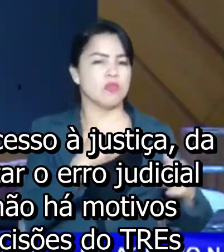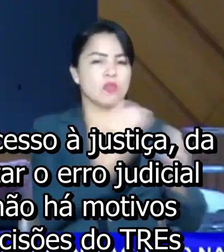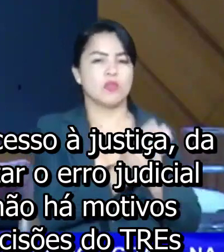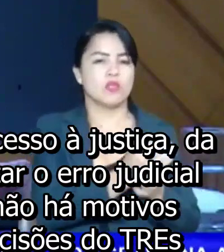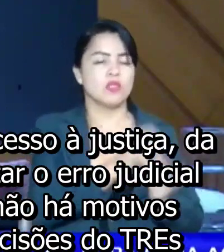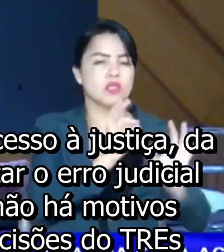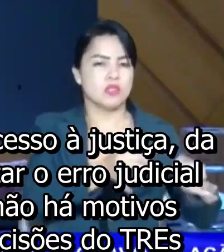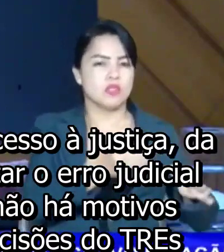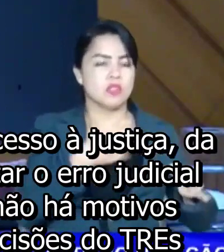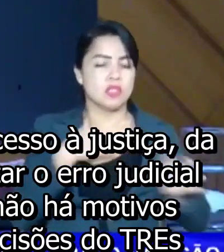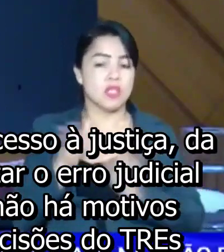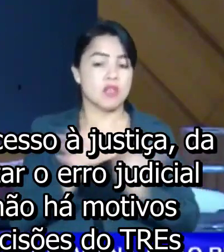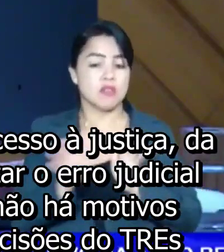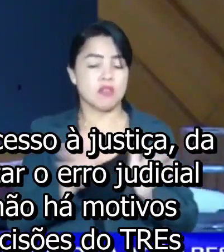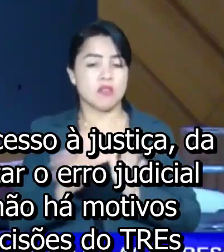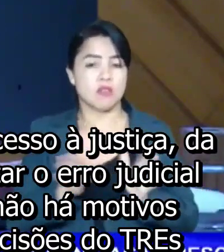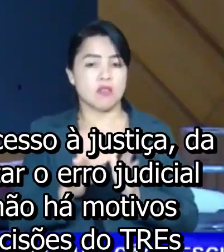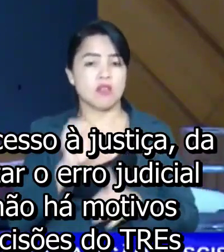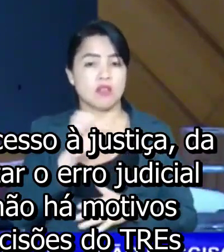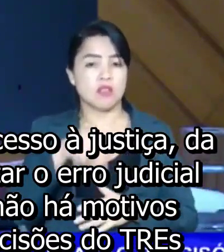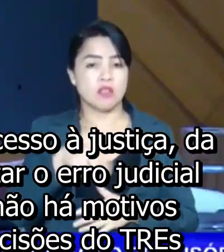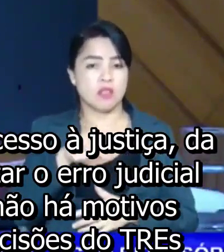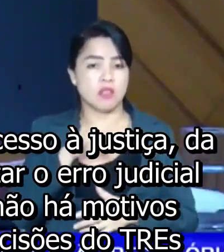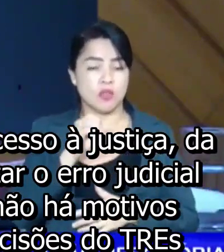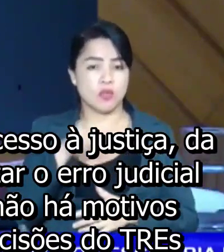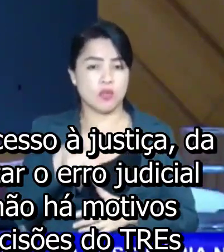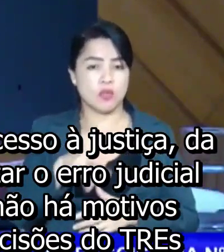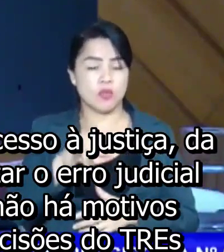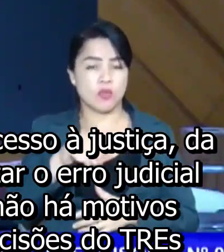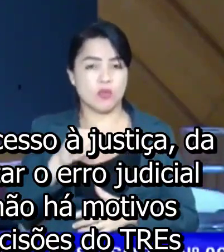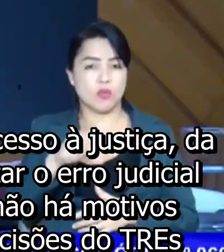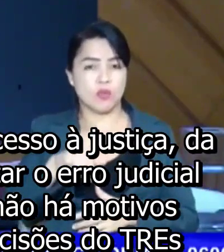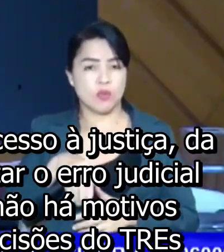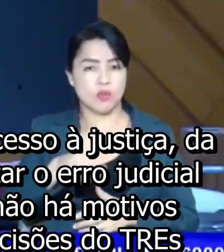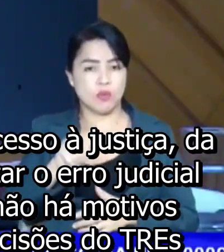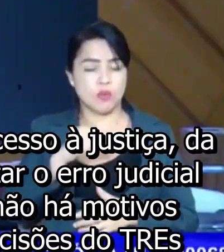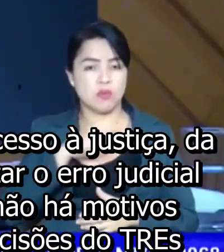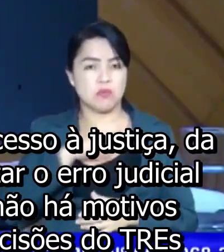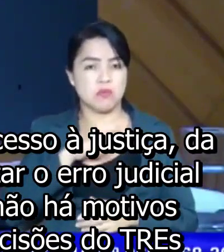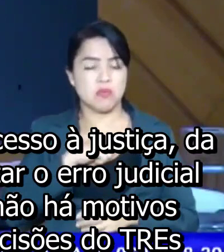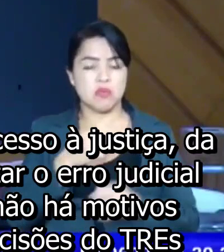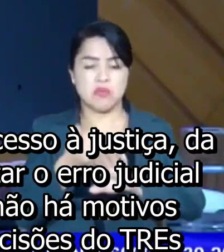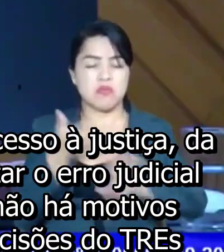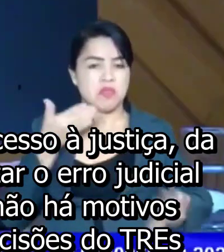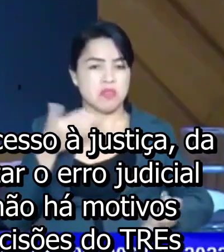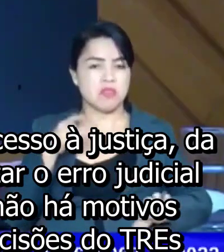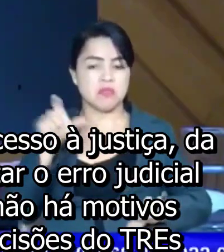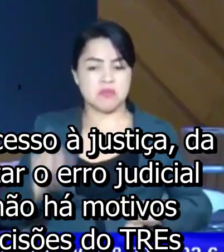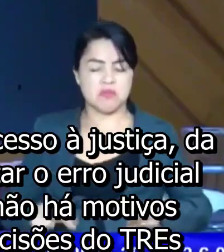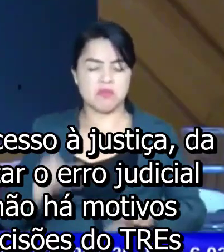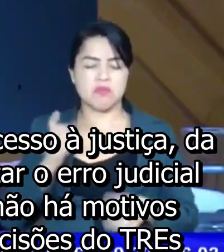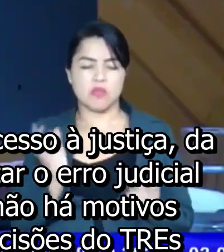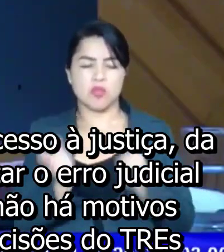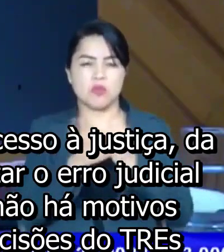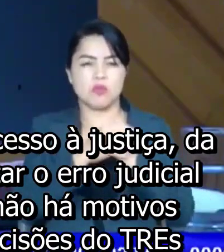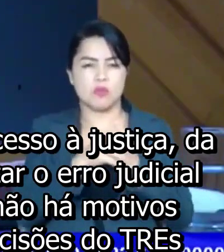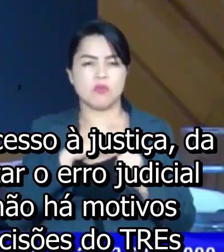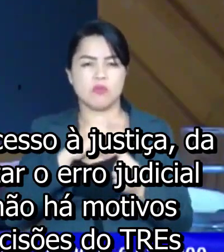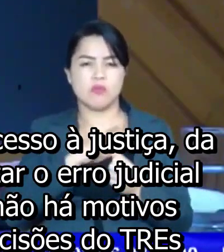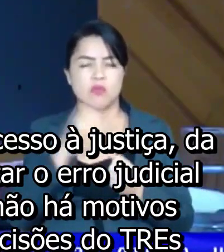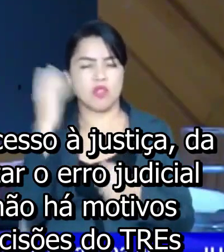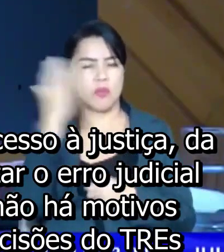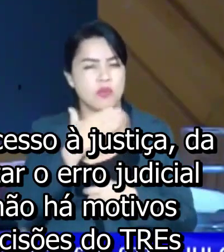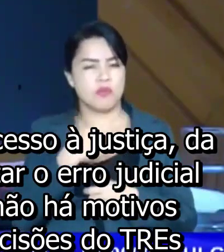do acesso à justiça, da isonomia, da inafastabilidade do judiciário, além de acobertar o erro judicial e a vedação de ostentação de